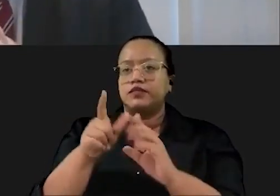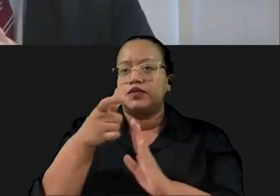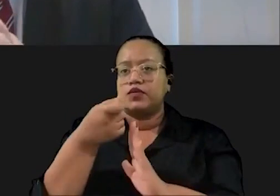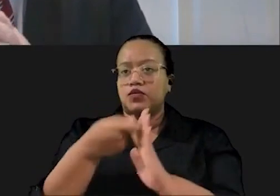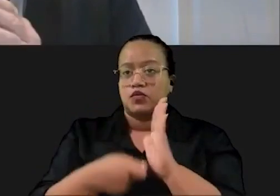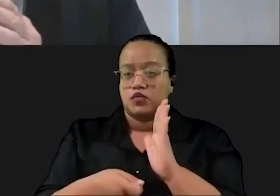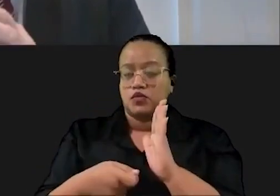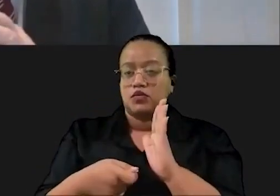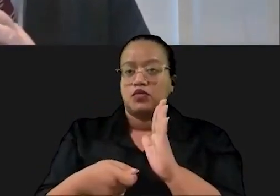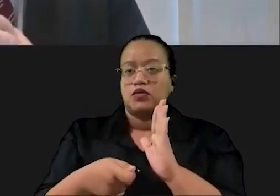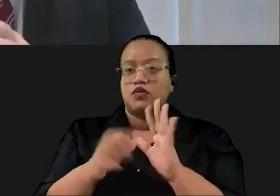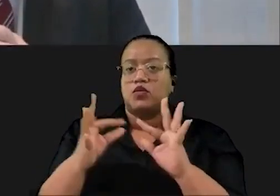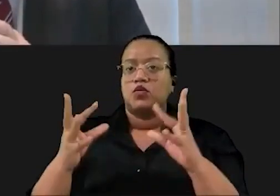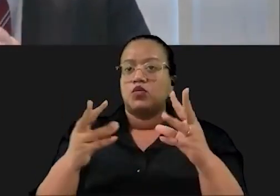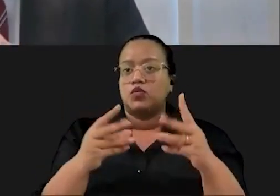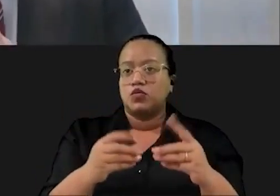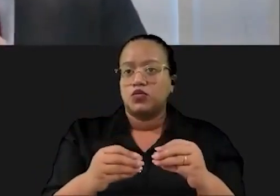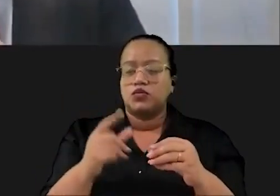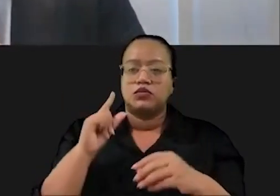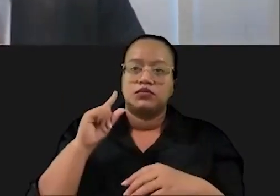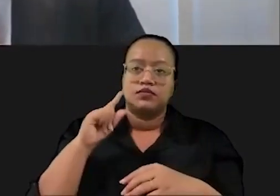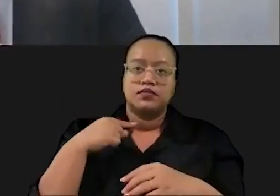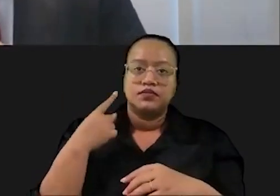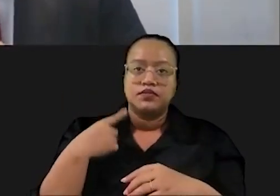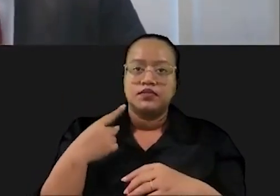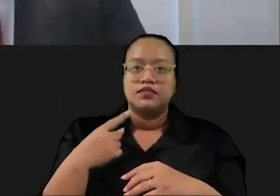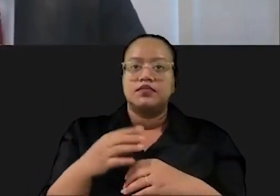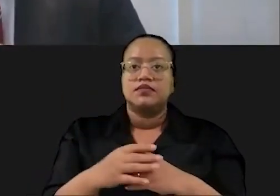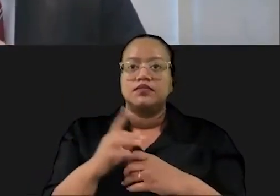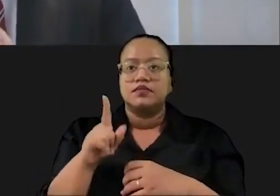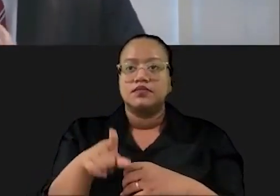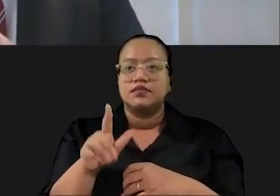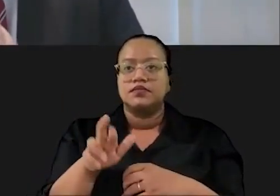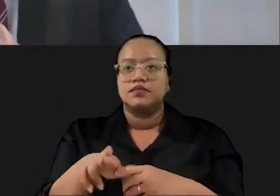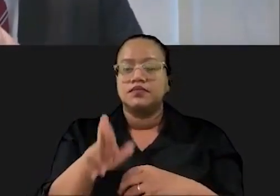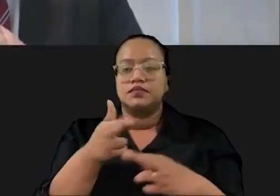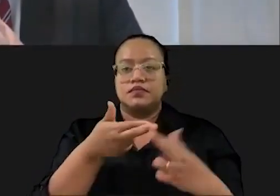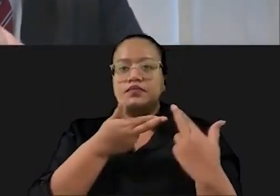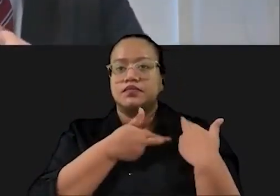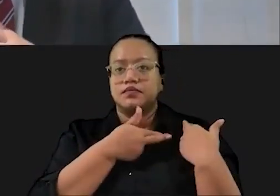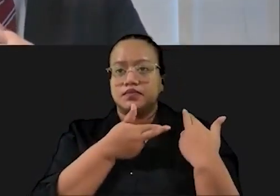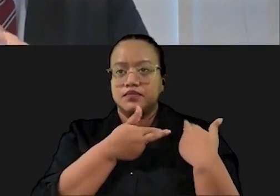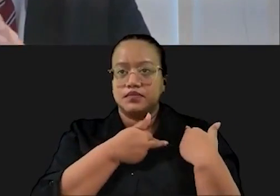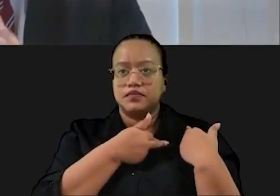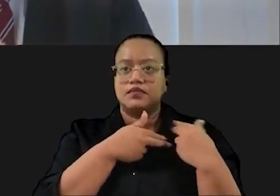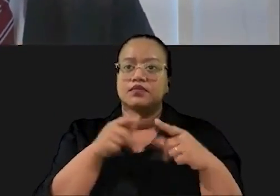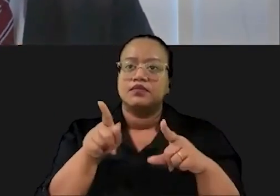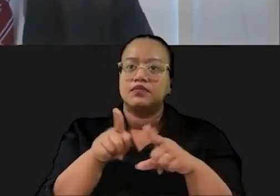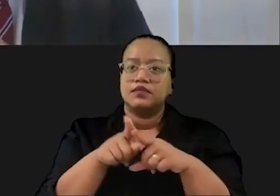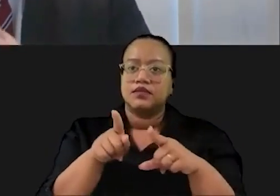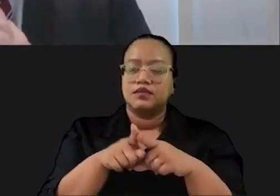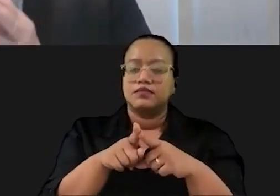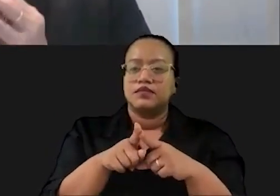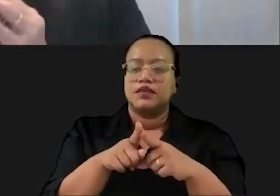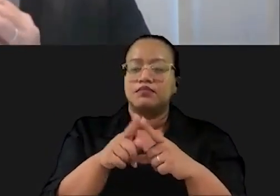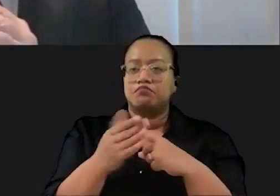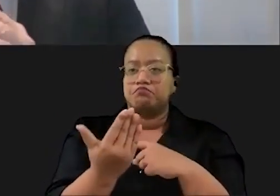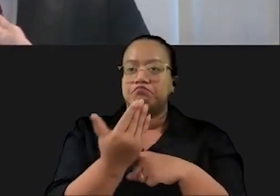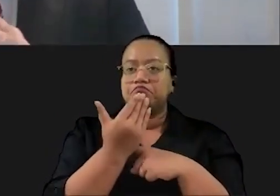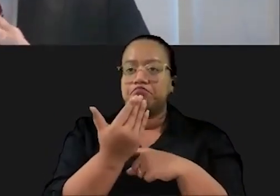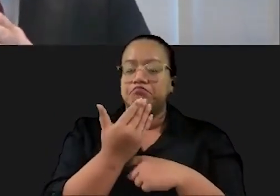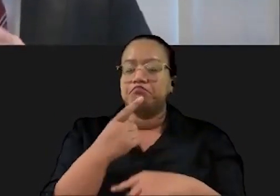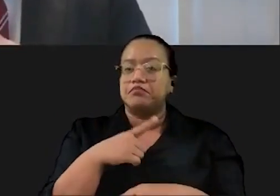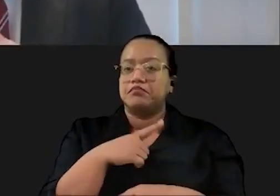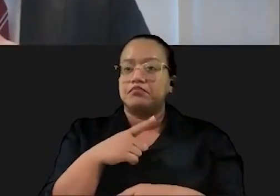acabam assumindo obrigações e auferindo vantagens recíprocas. Todos os fluxos têm isso em comum, a cooperação. Todos